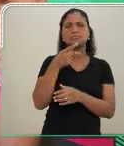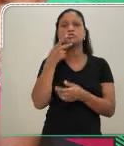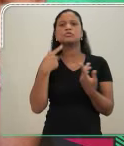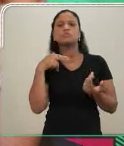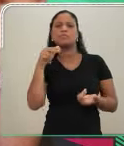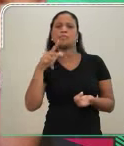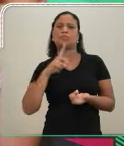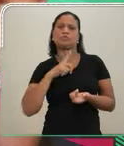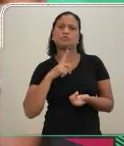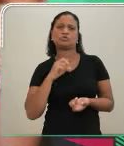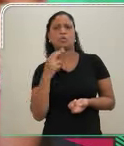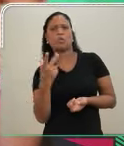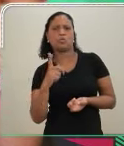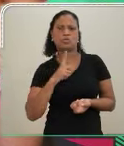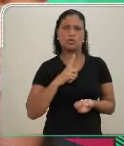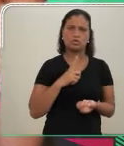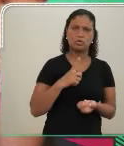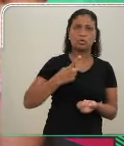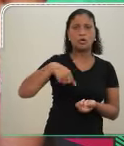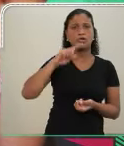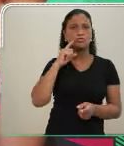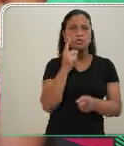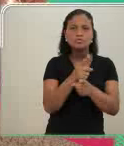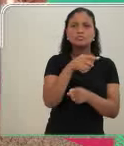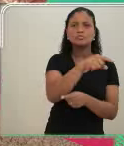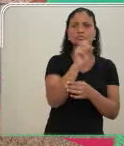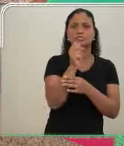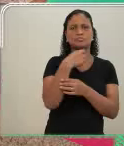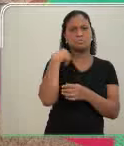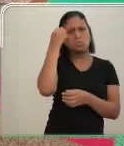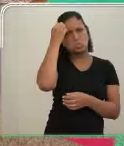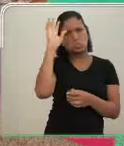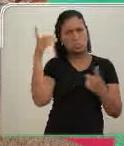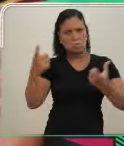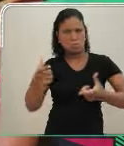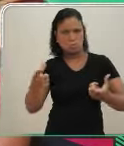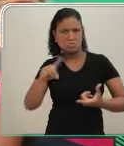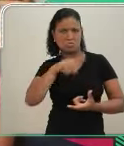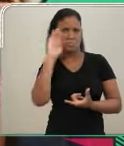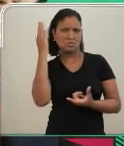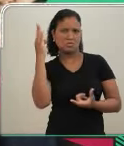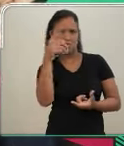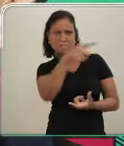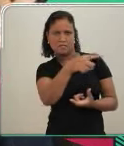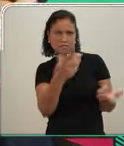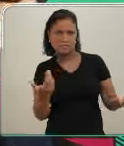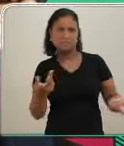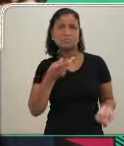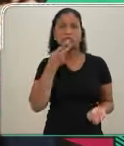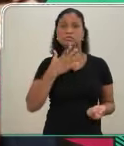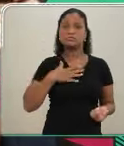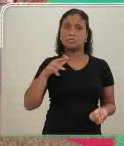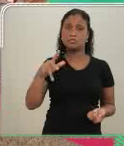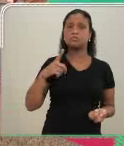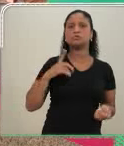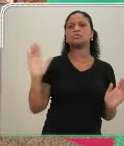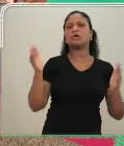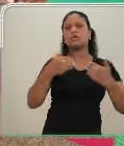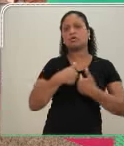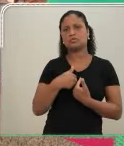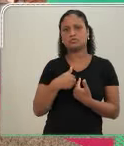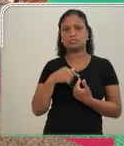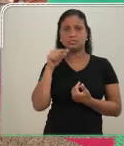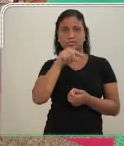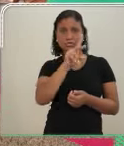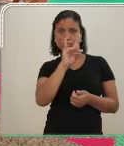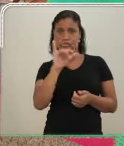uma terapeuta, não lembro onde, Botafogo, por ali, que disse que meu irmão tinha autismo. E foi no dia do meu aniversário. Eu acho que com